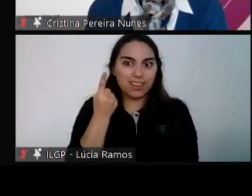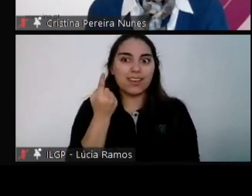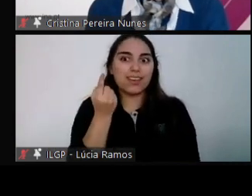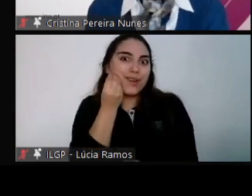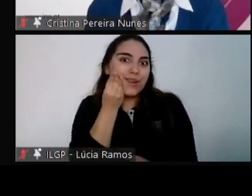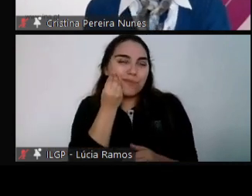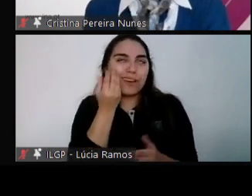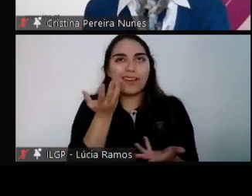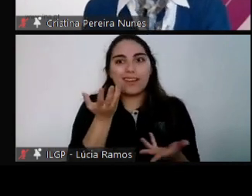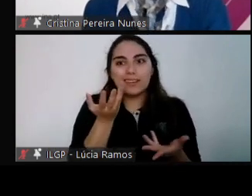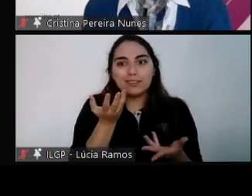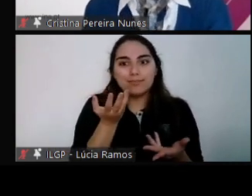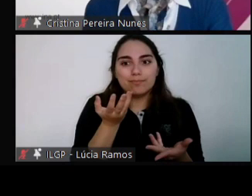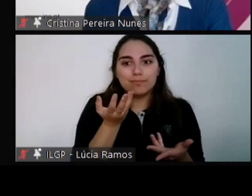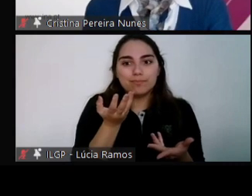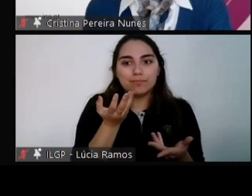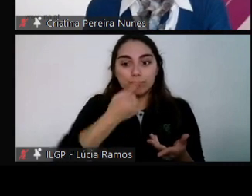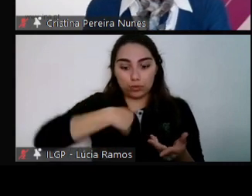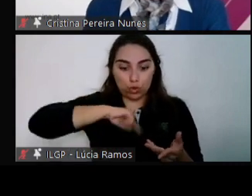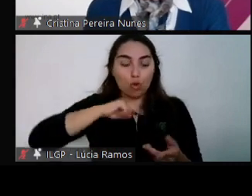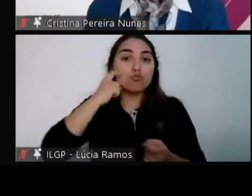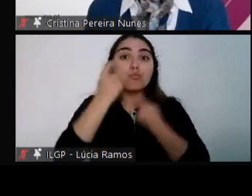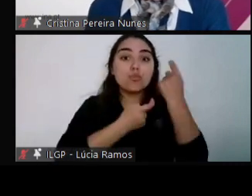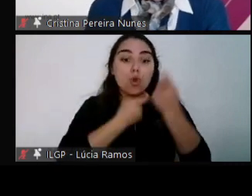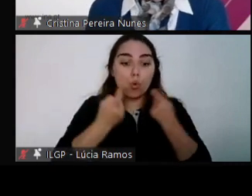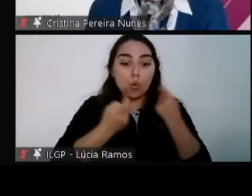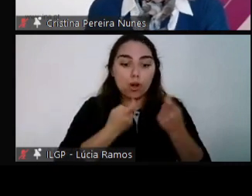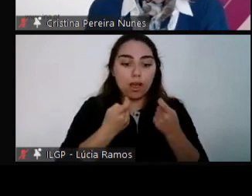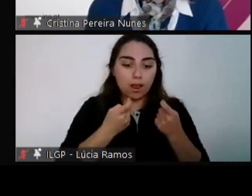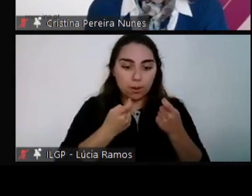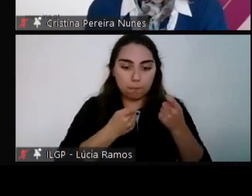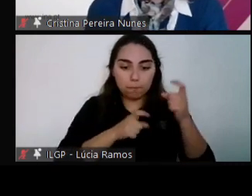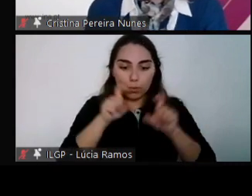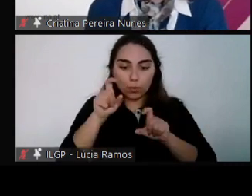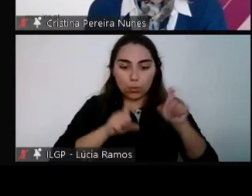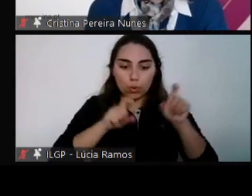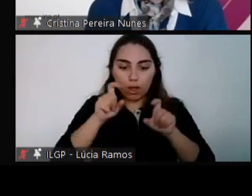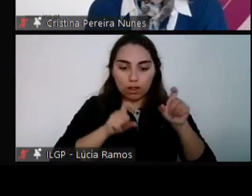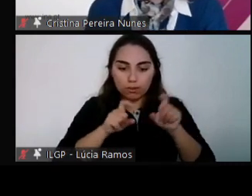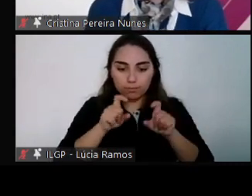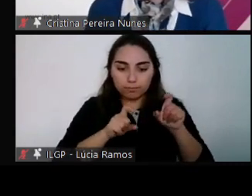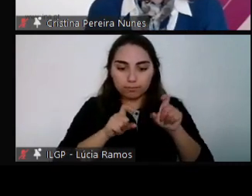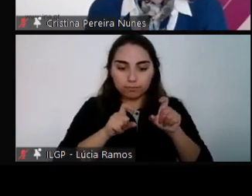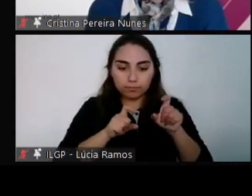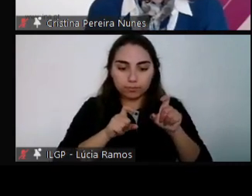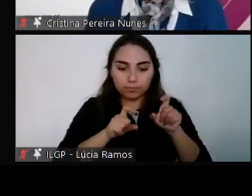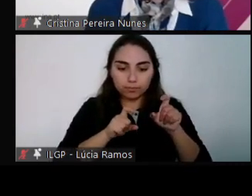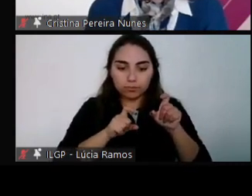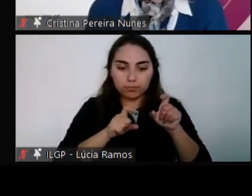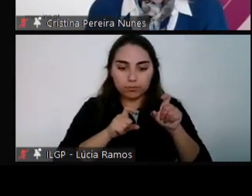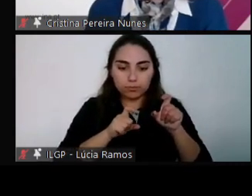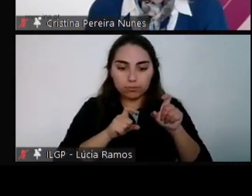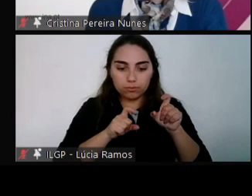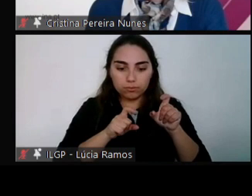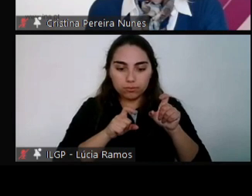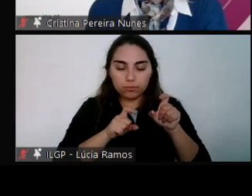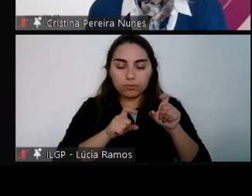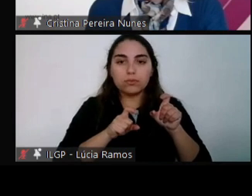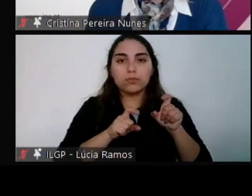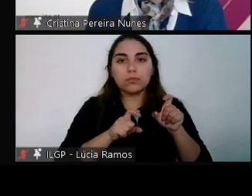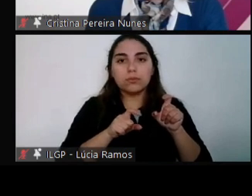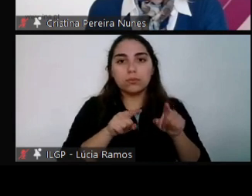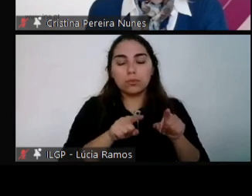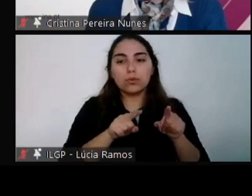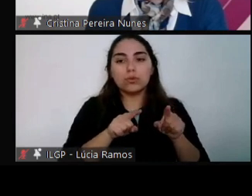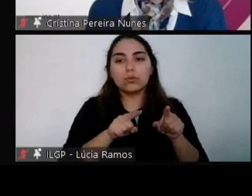nós buscamos no Google, e com isso ele consegue determinar as procuras de uma série de variáveis